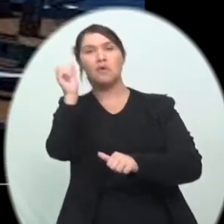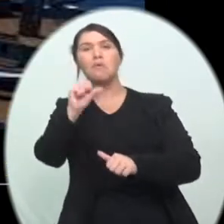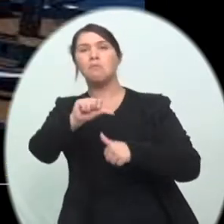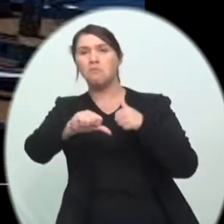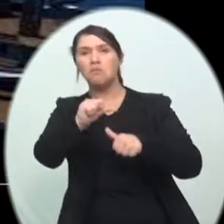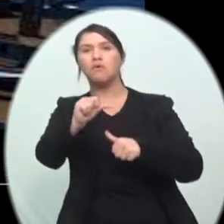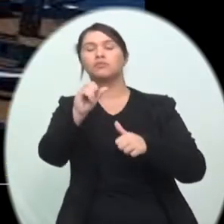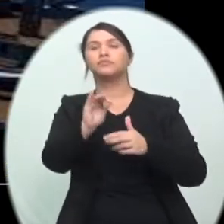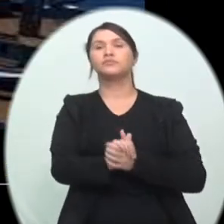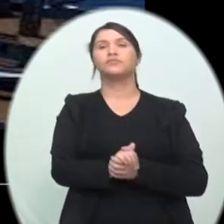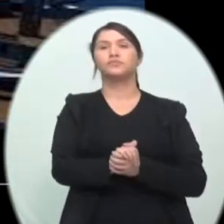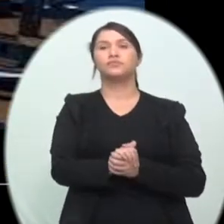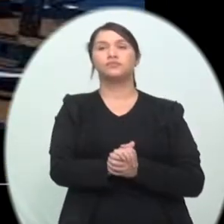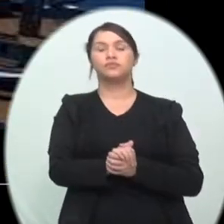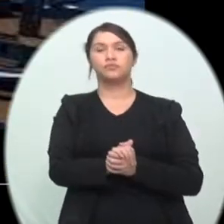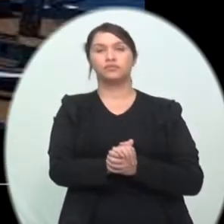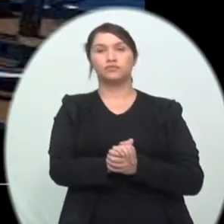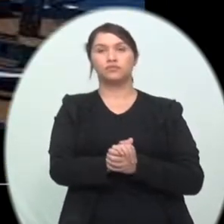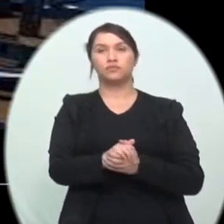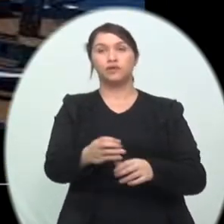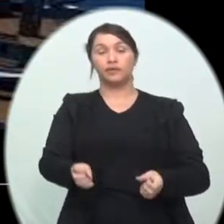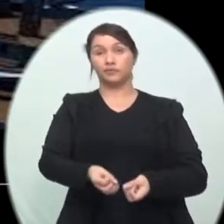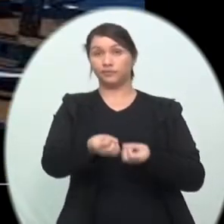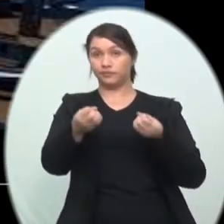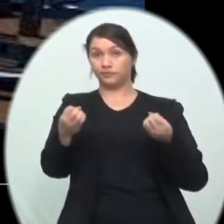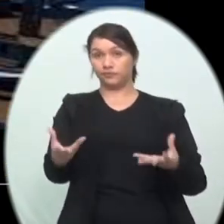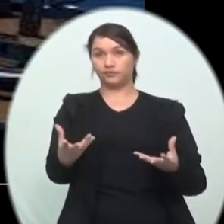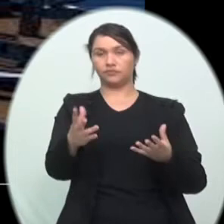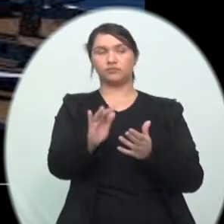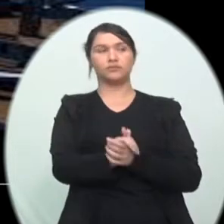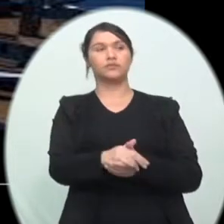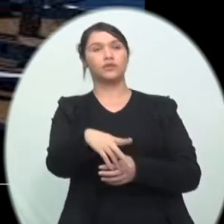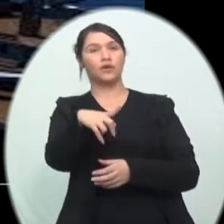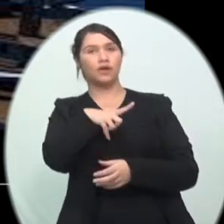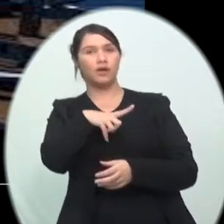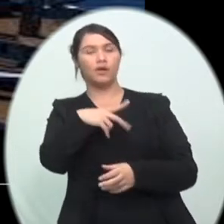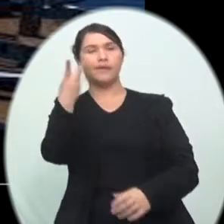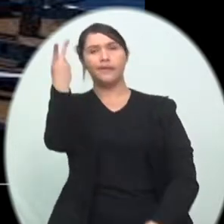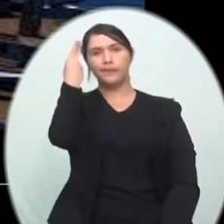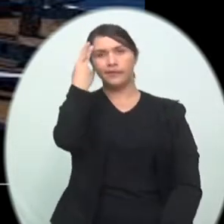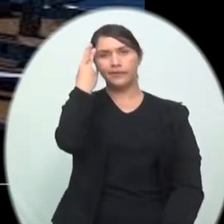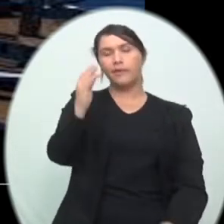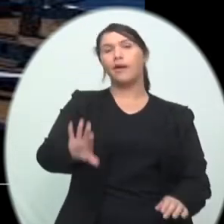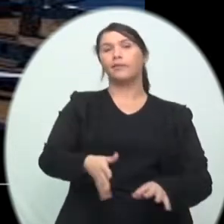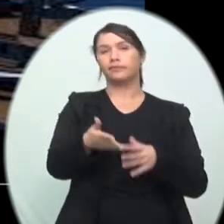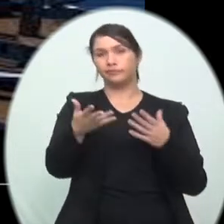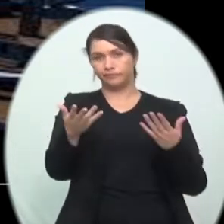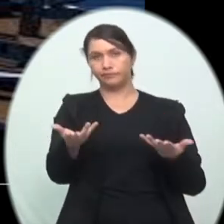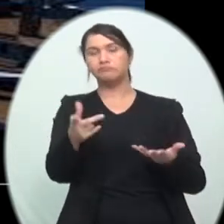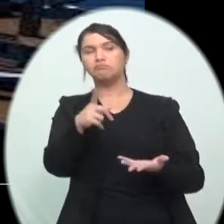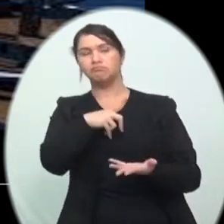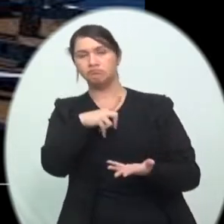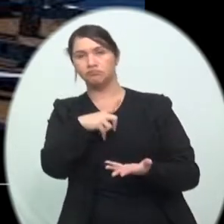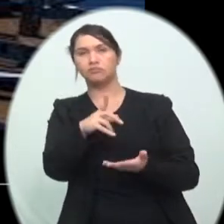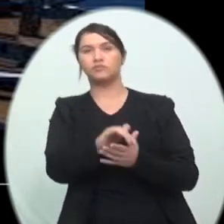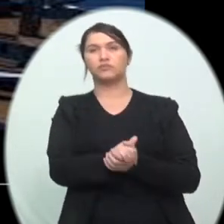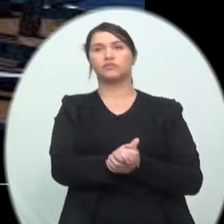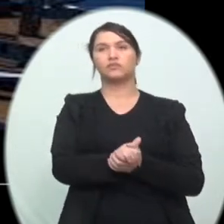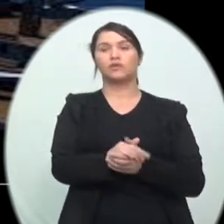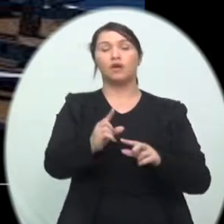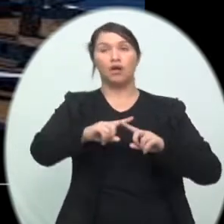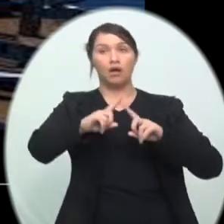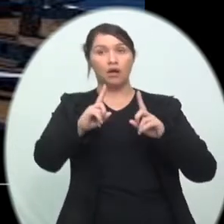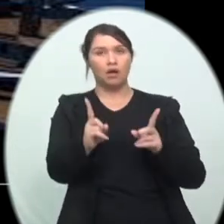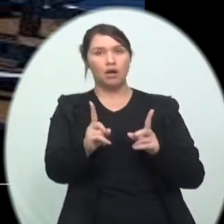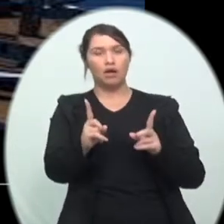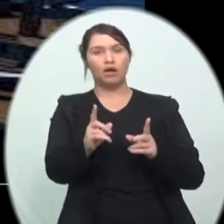E do lado tradicional, que ainda existe e que está ainda vigente, ele tem um grande dilema, porque